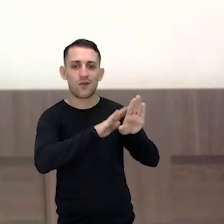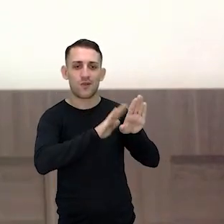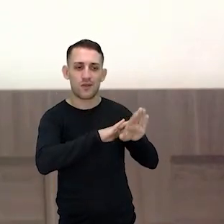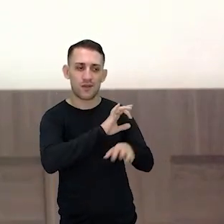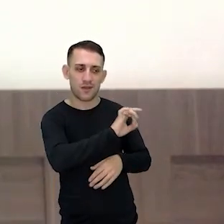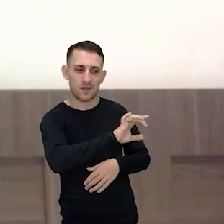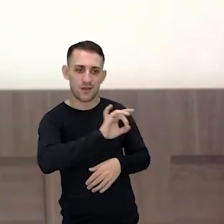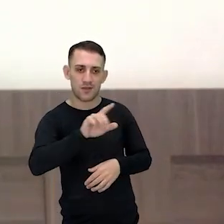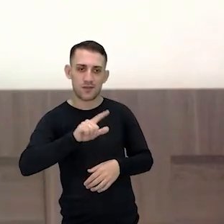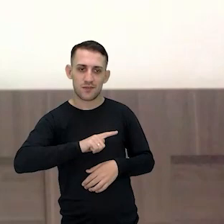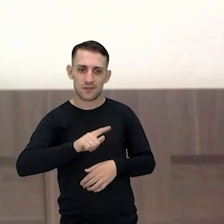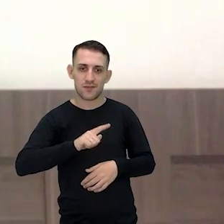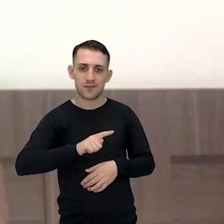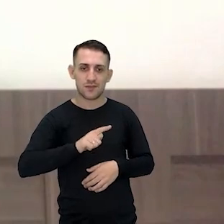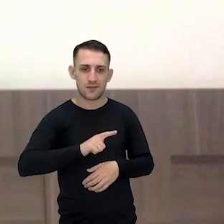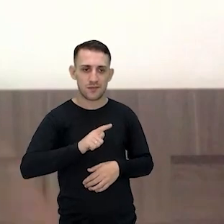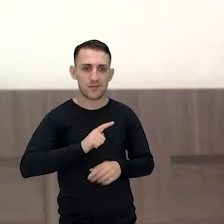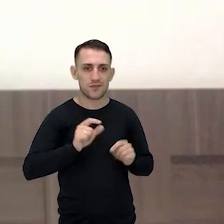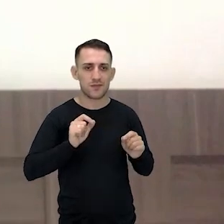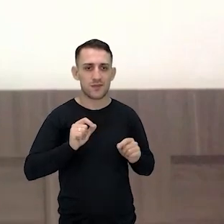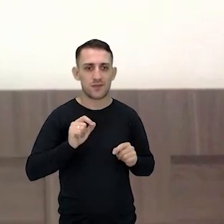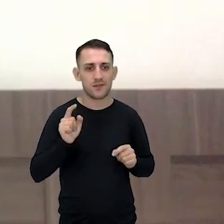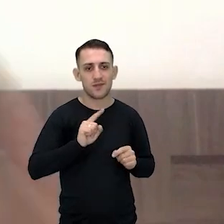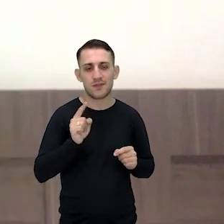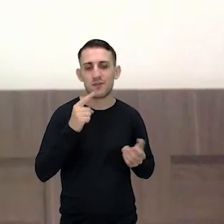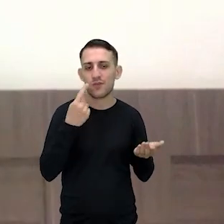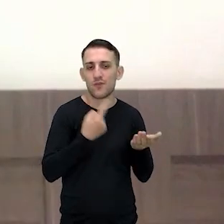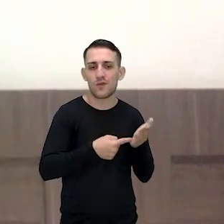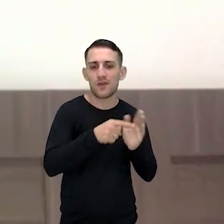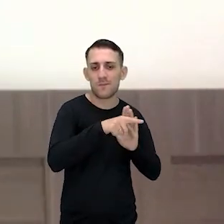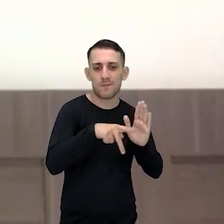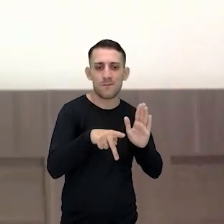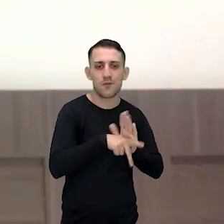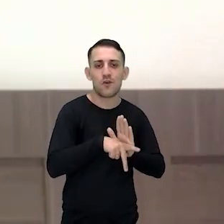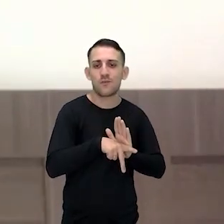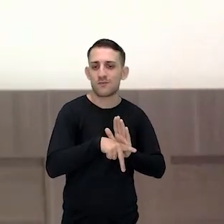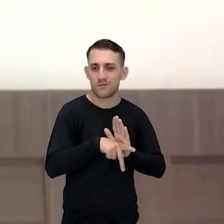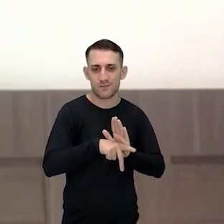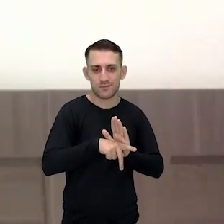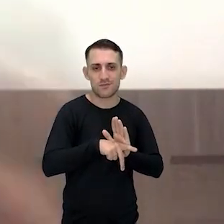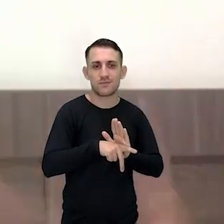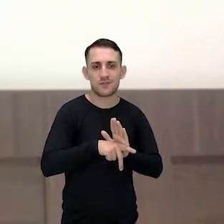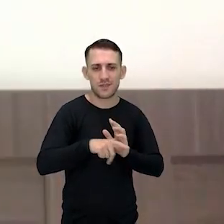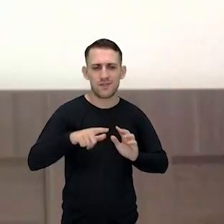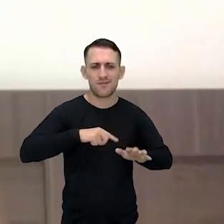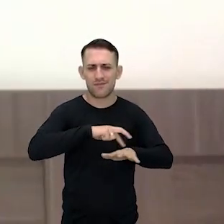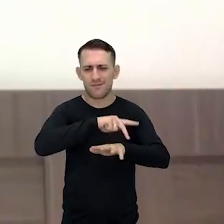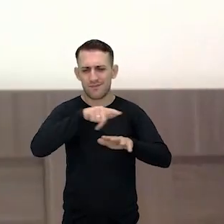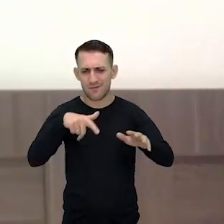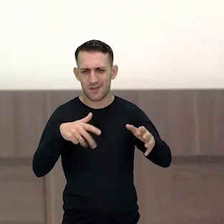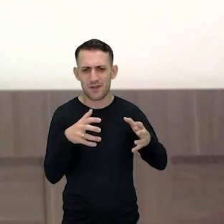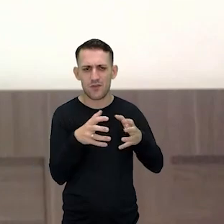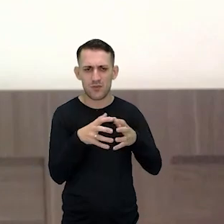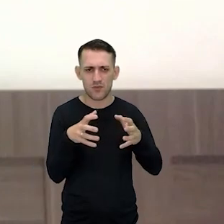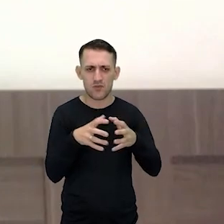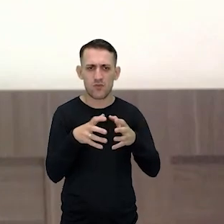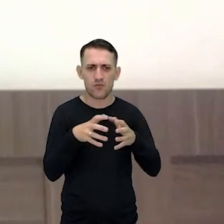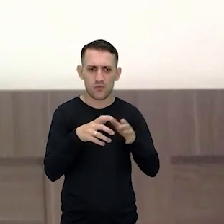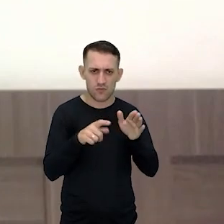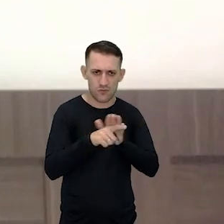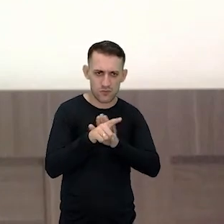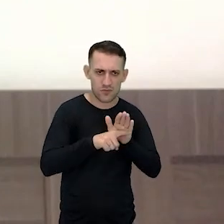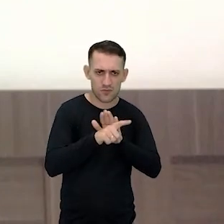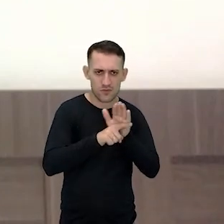um possuía um álibi, portanto, não configurando aí uma prova confiável. Assim, vários grupos, né, de